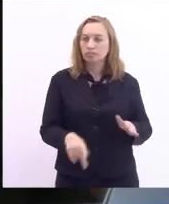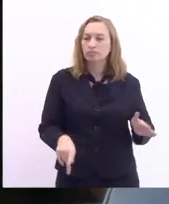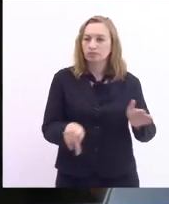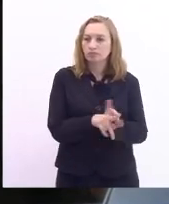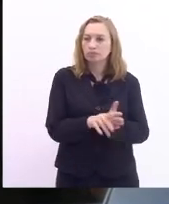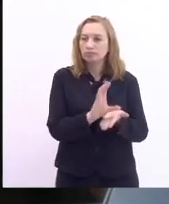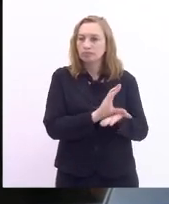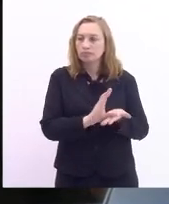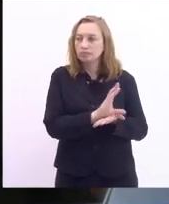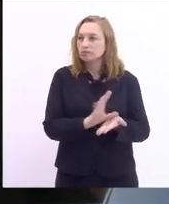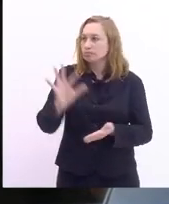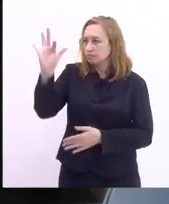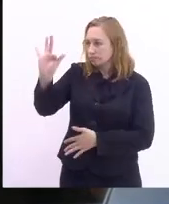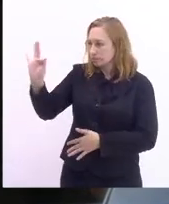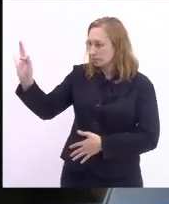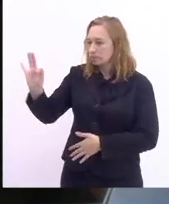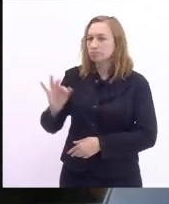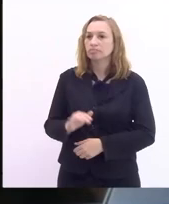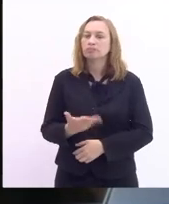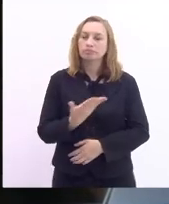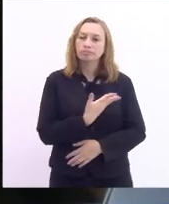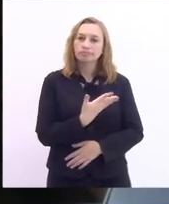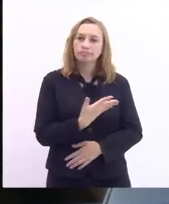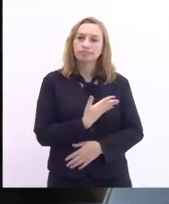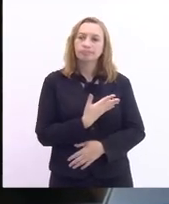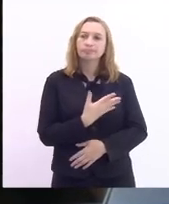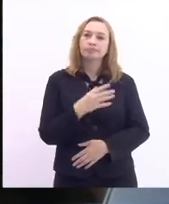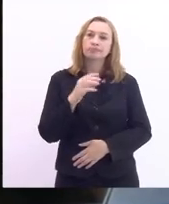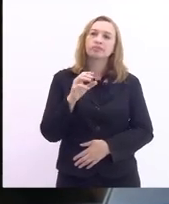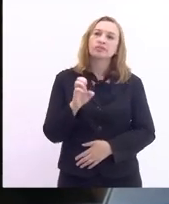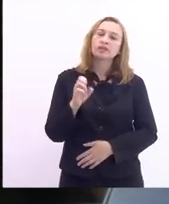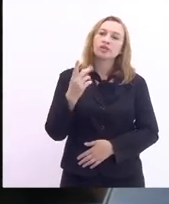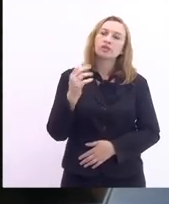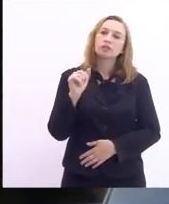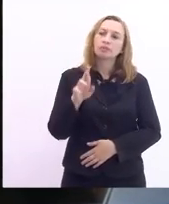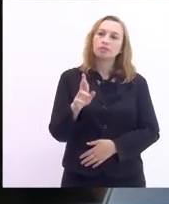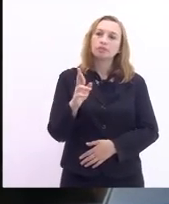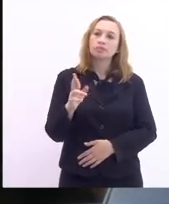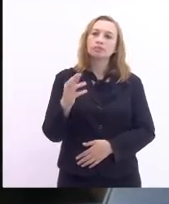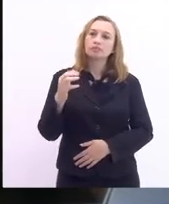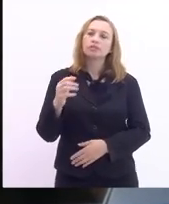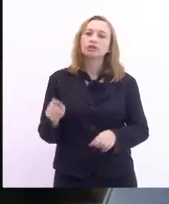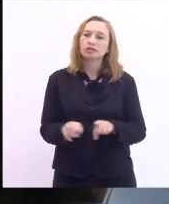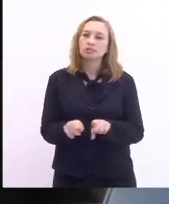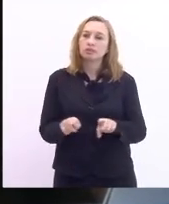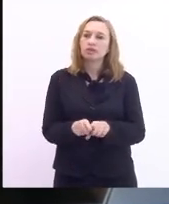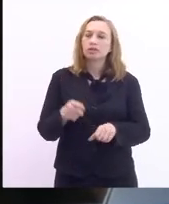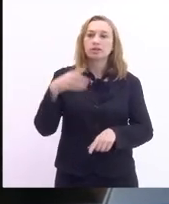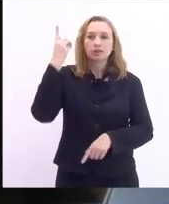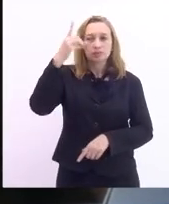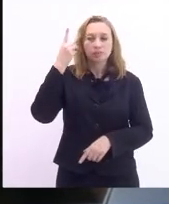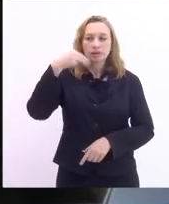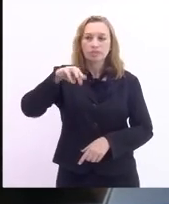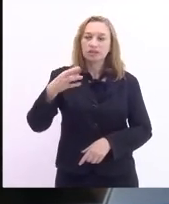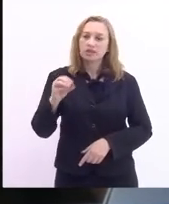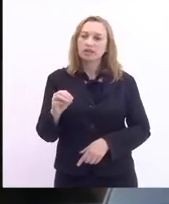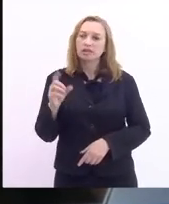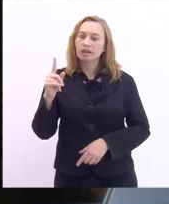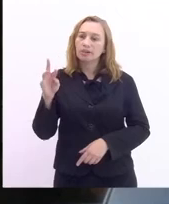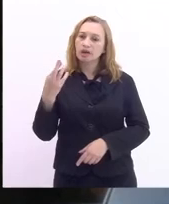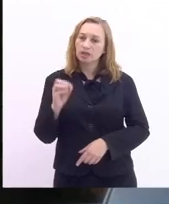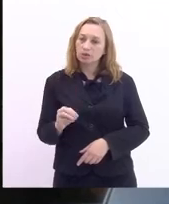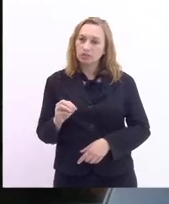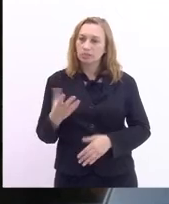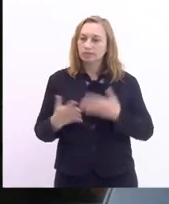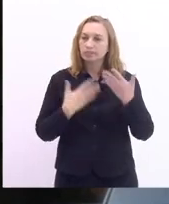do Conselho Federal ao meu amigo heliomar e Marcelo cabeleireiro alegria em reencontrá-los aqui